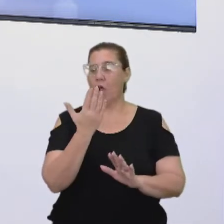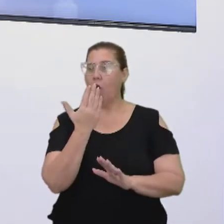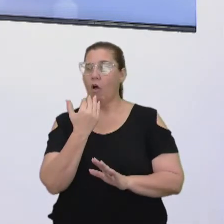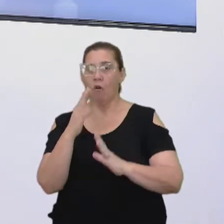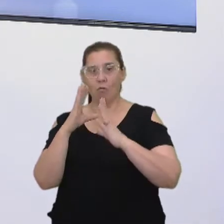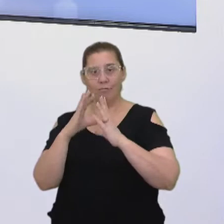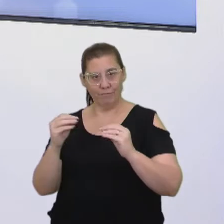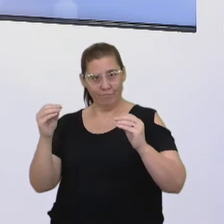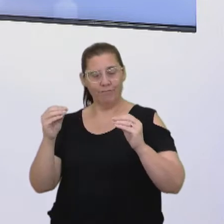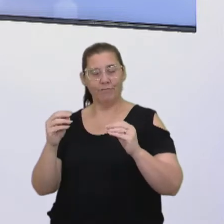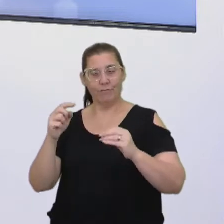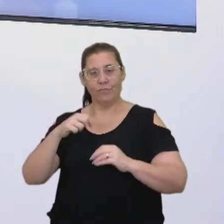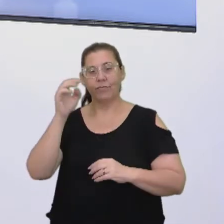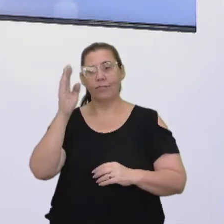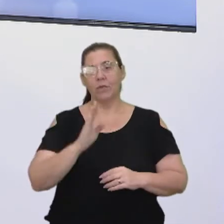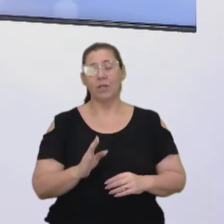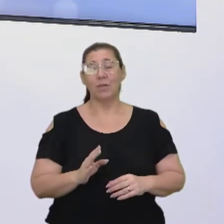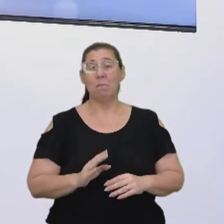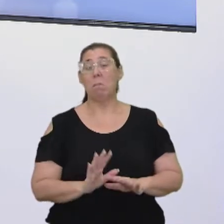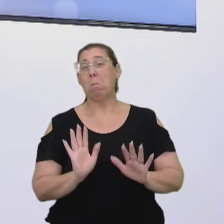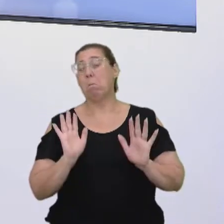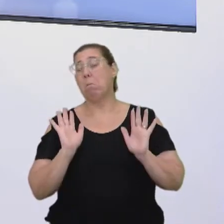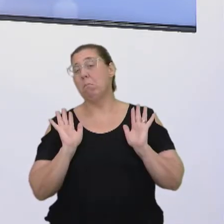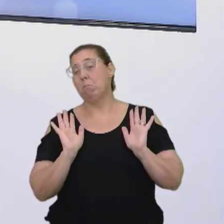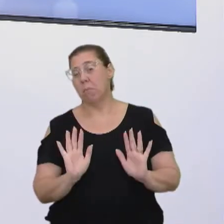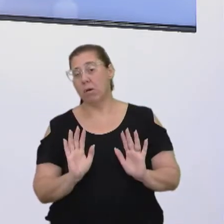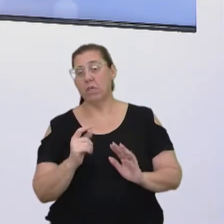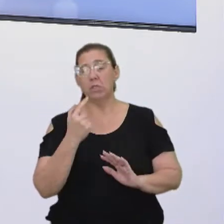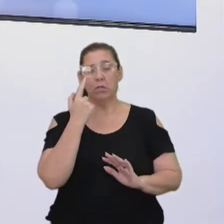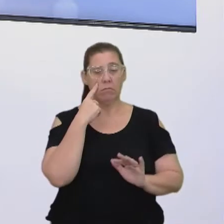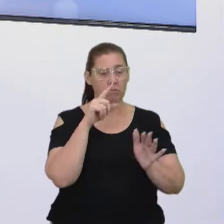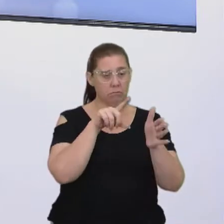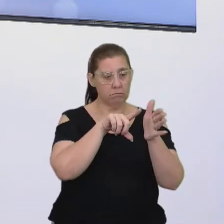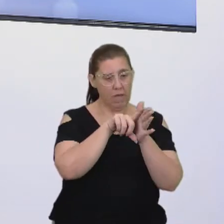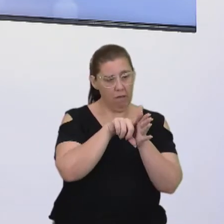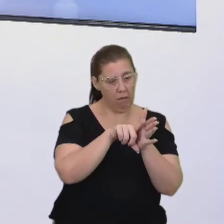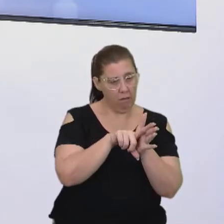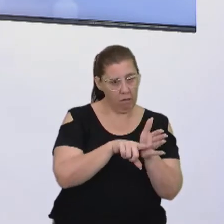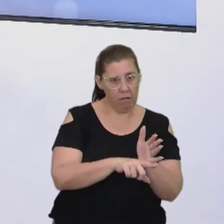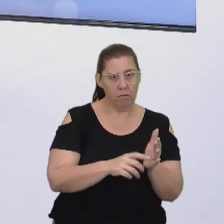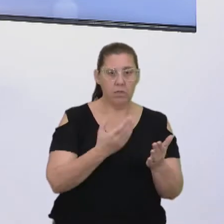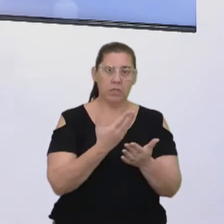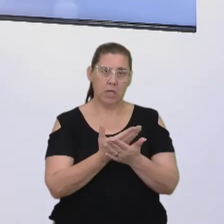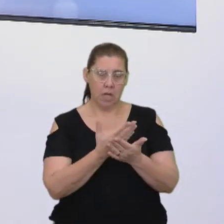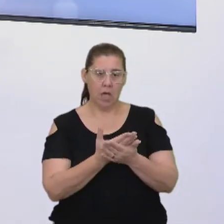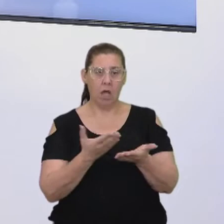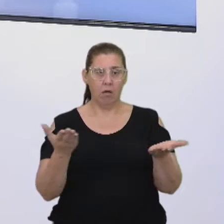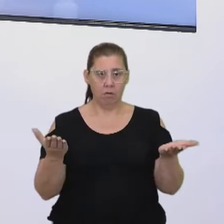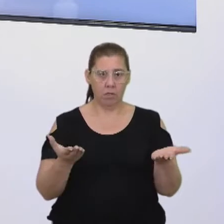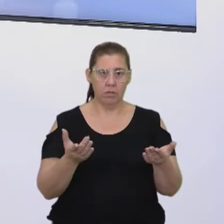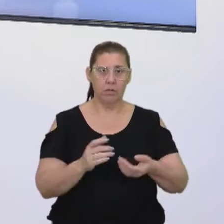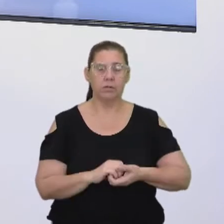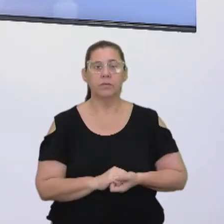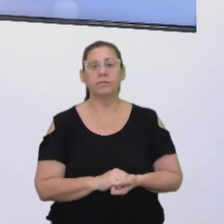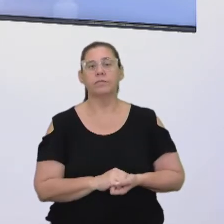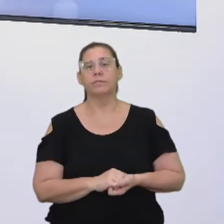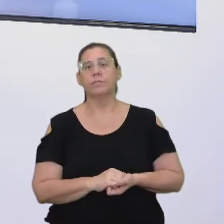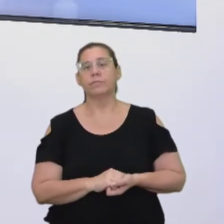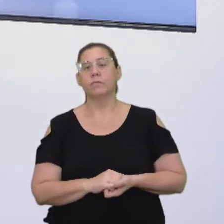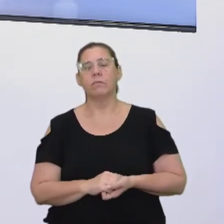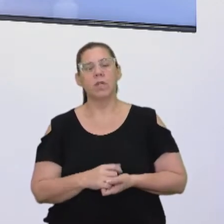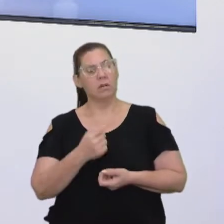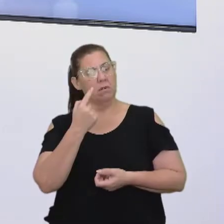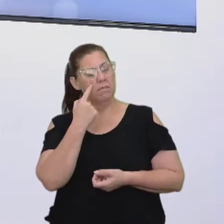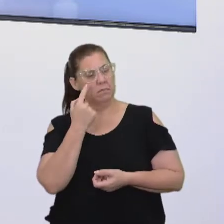um adianto. Só que eu estava pesquisando para essa aula, obviamente, assim, né, que a gente monta as aulas, e